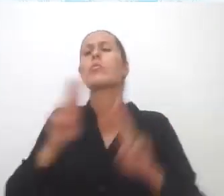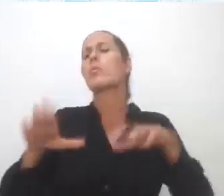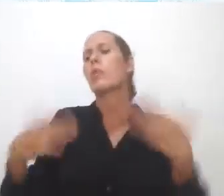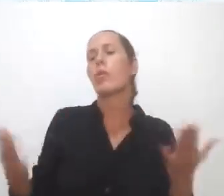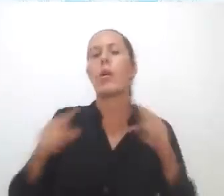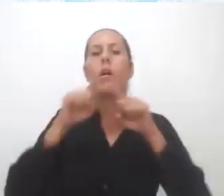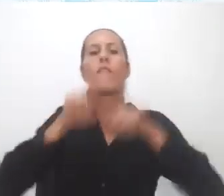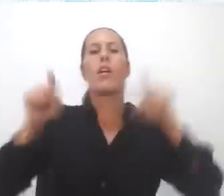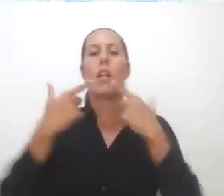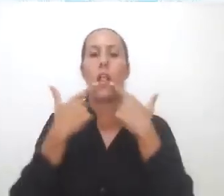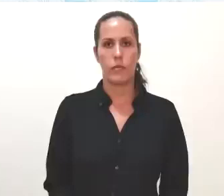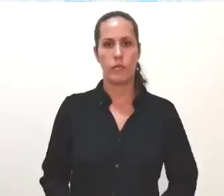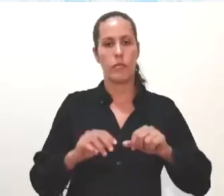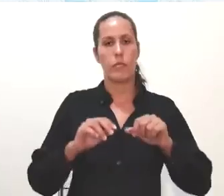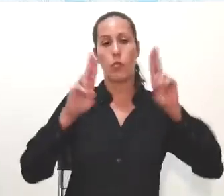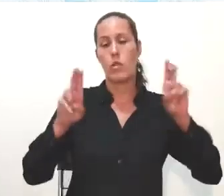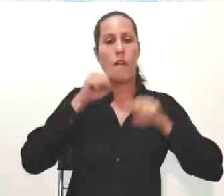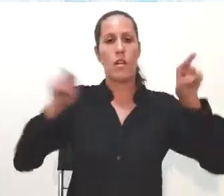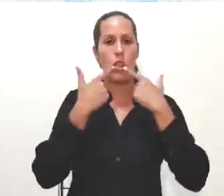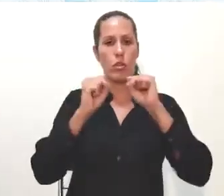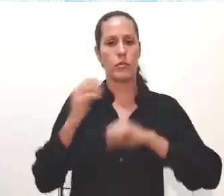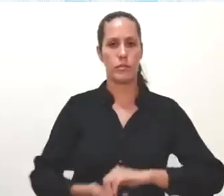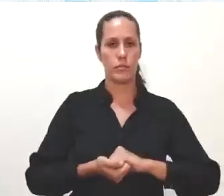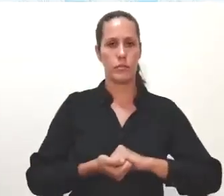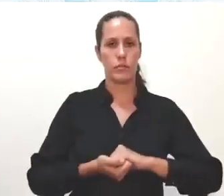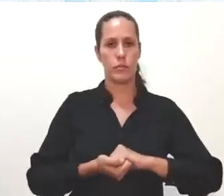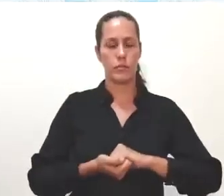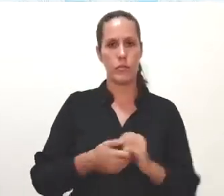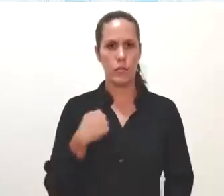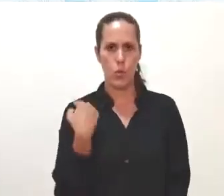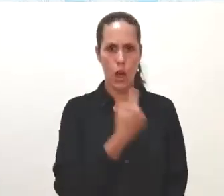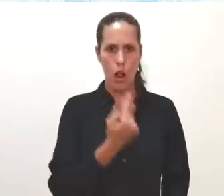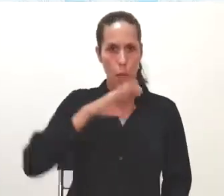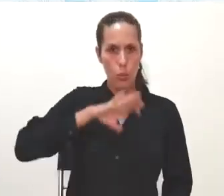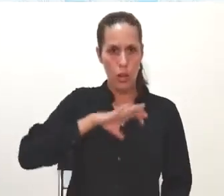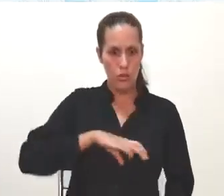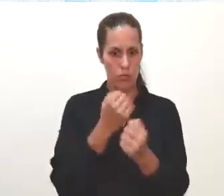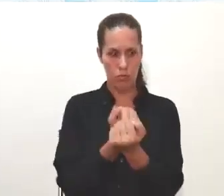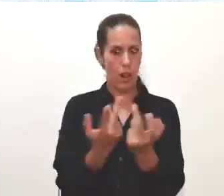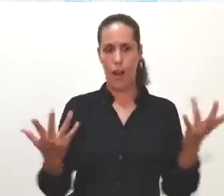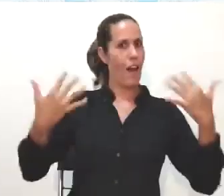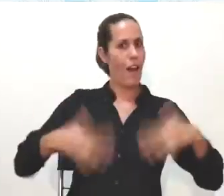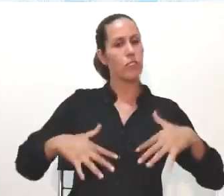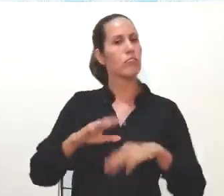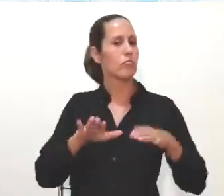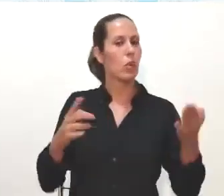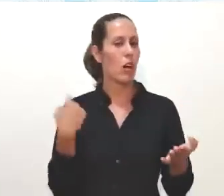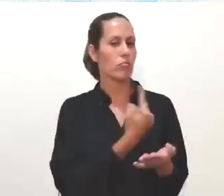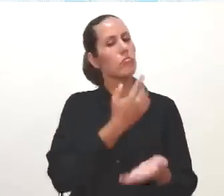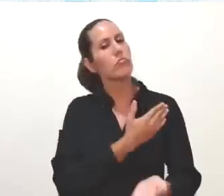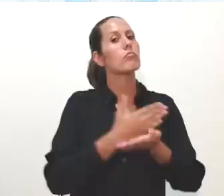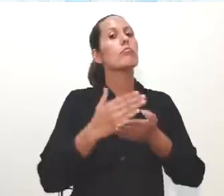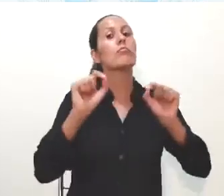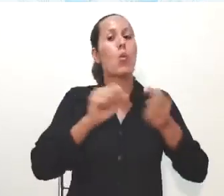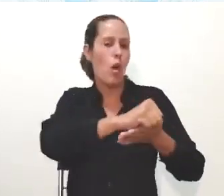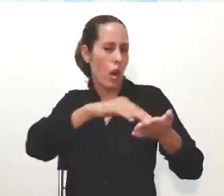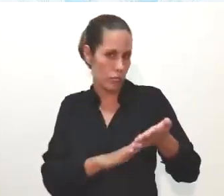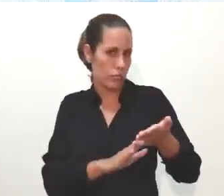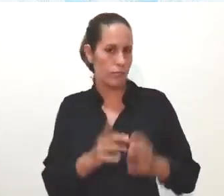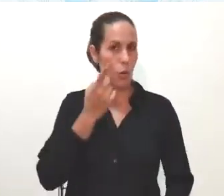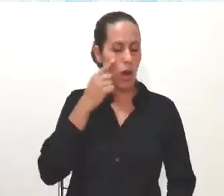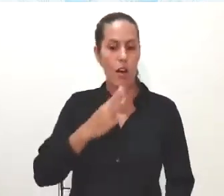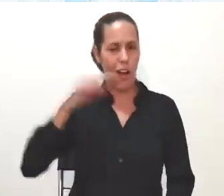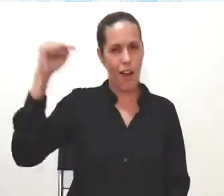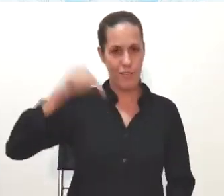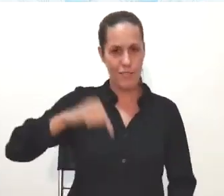é variação linguística. Como é rico e gigante o nosso português. Então vamos começar com uma atividade prévia.